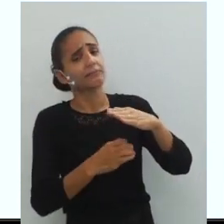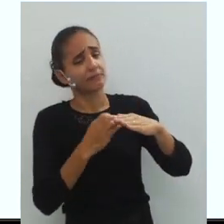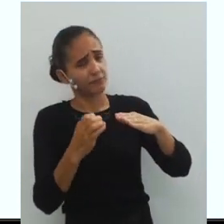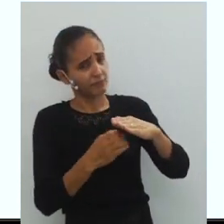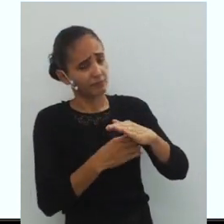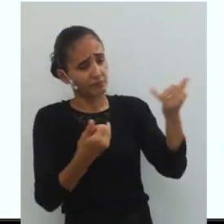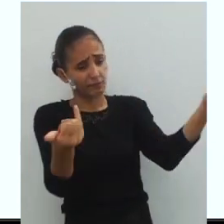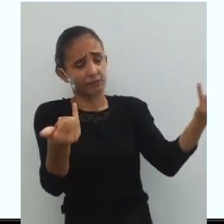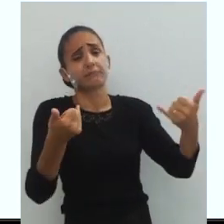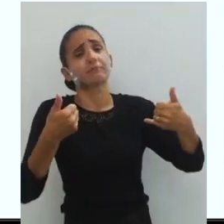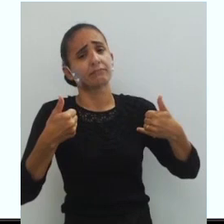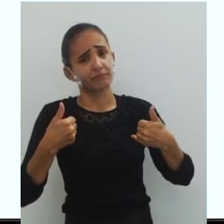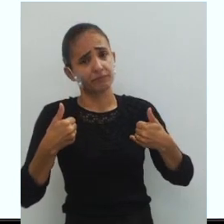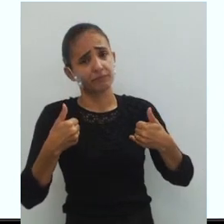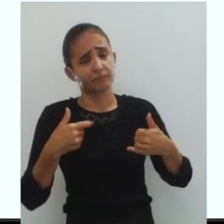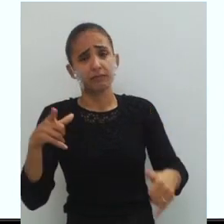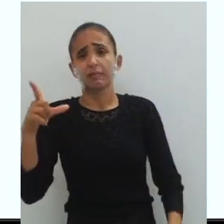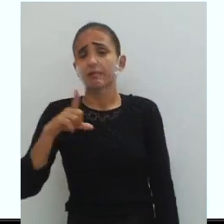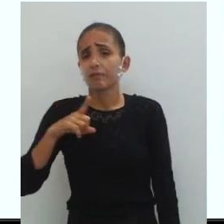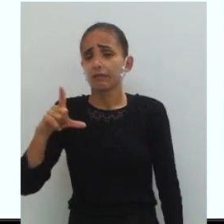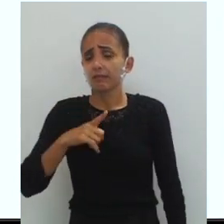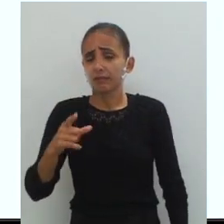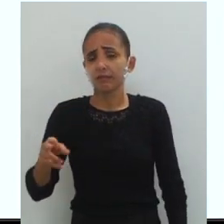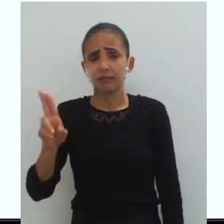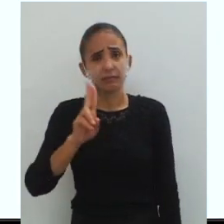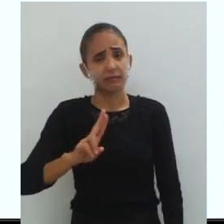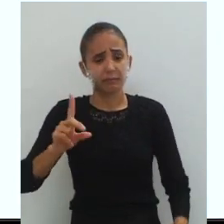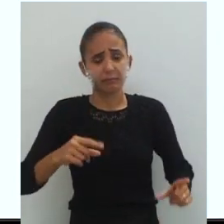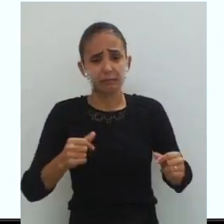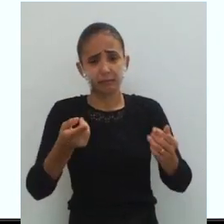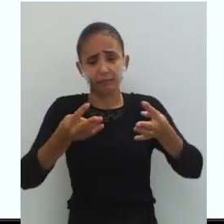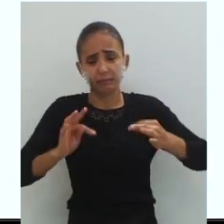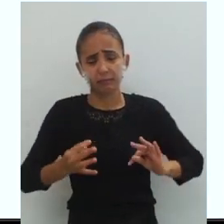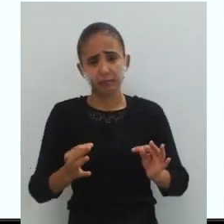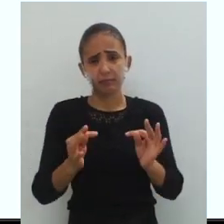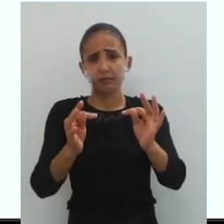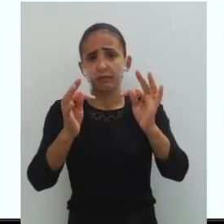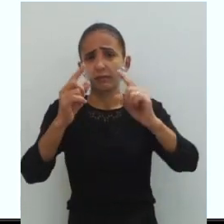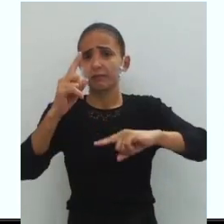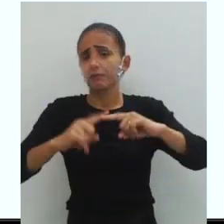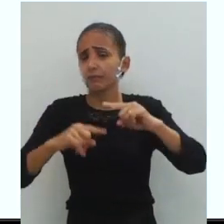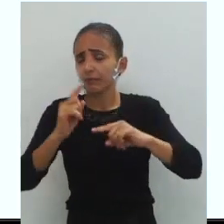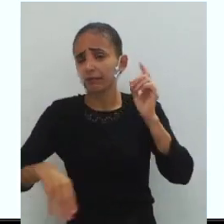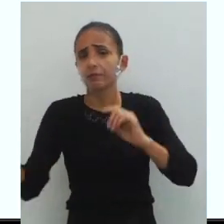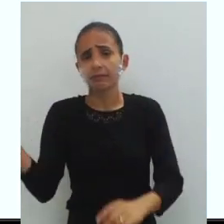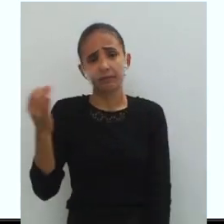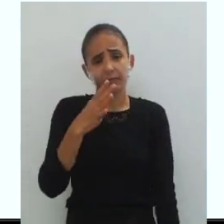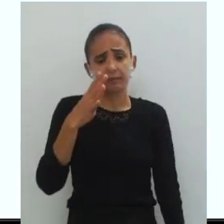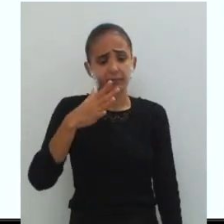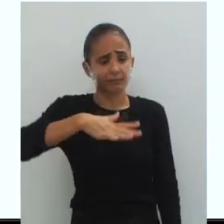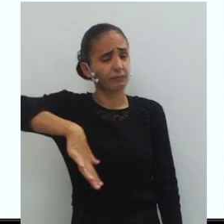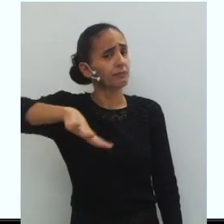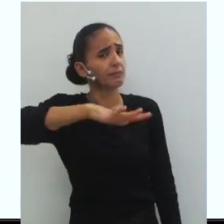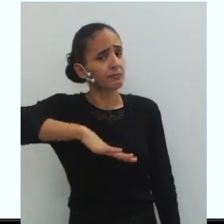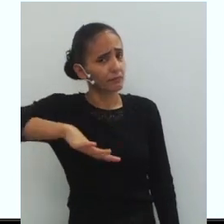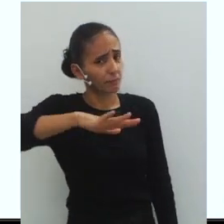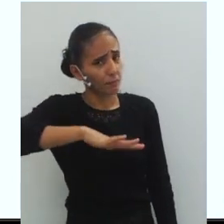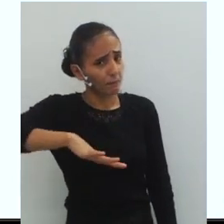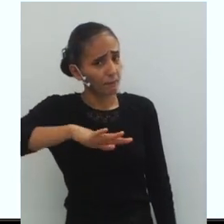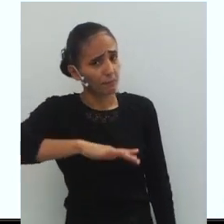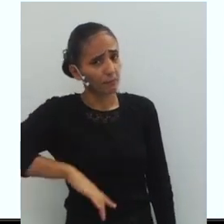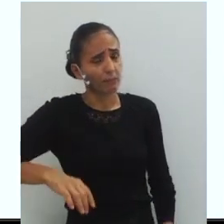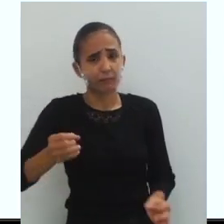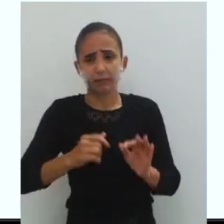seguinte: tenho que investir em novas tecnologias, ambientalmente mais